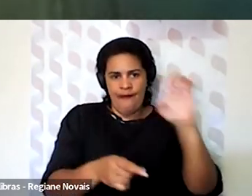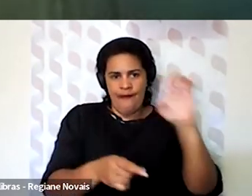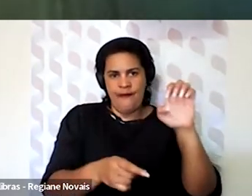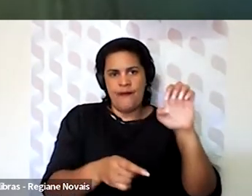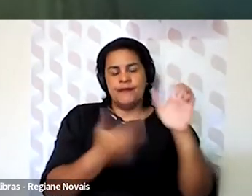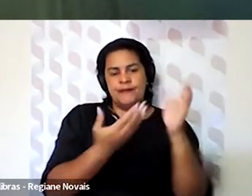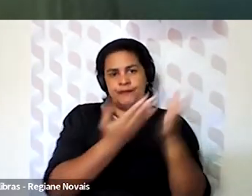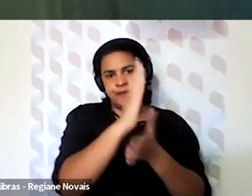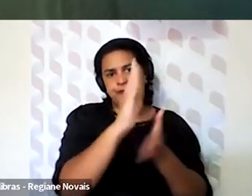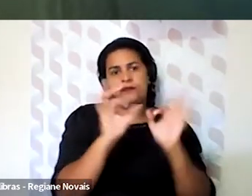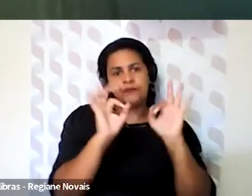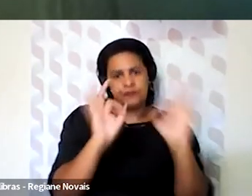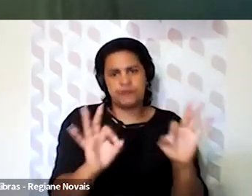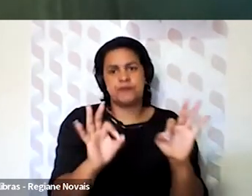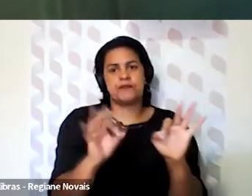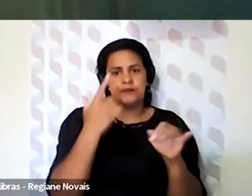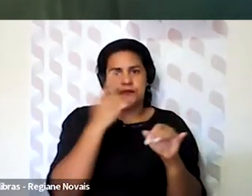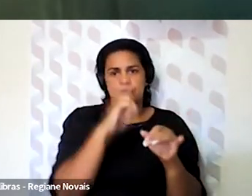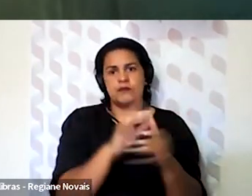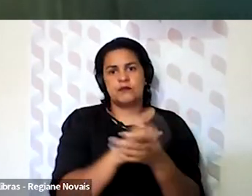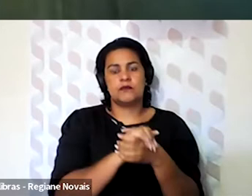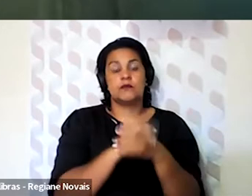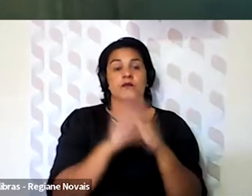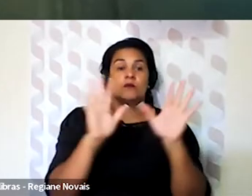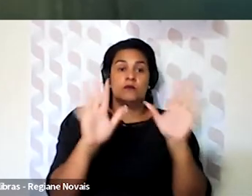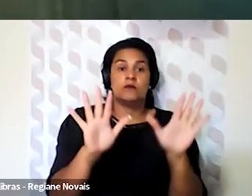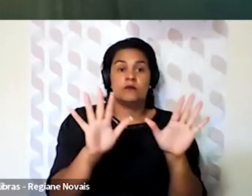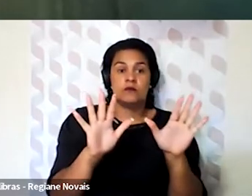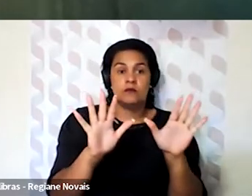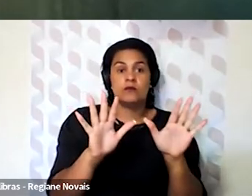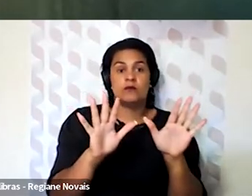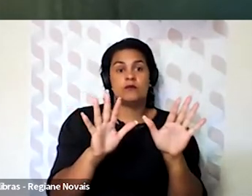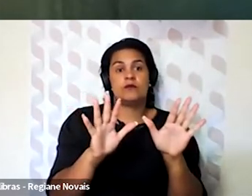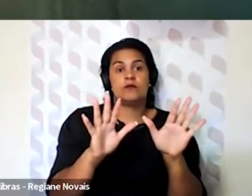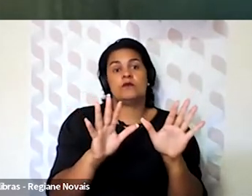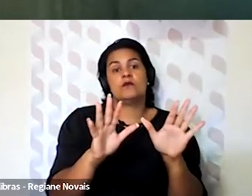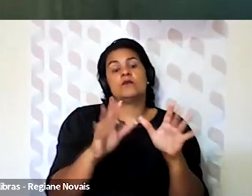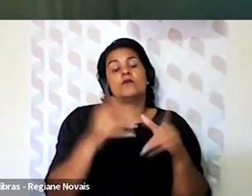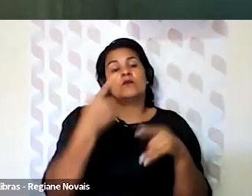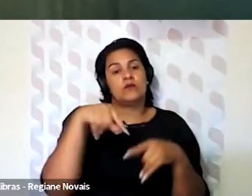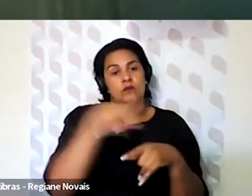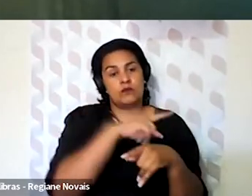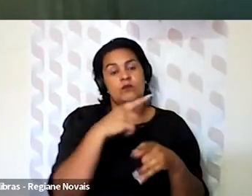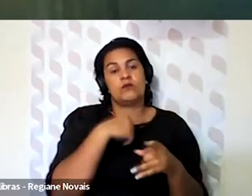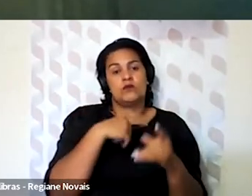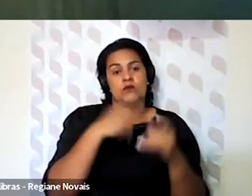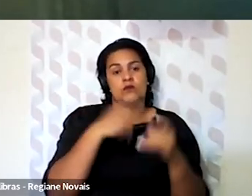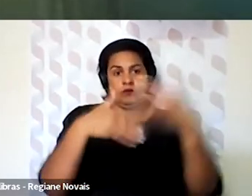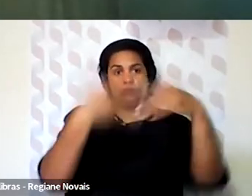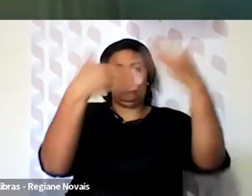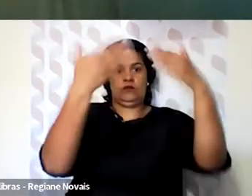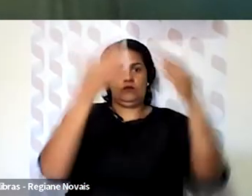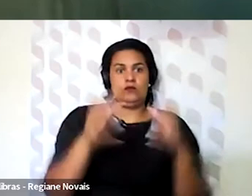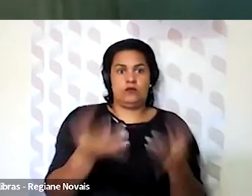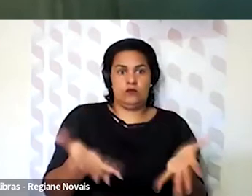tudo mais, enfim. Mas depois, aí nesse caminho, né, a gente tem a ascensão dos evangélicos. A gente tem uma ascensão